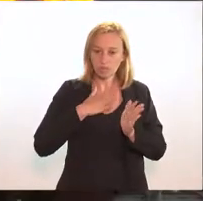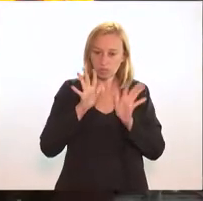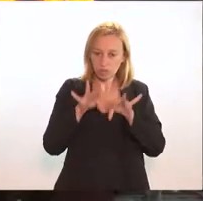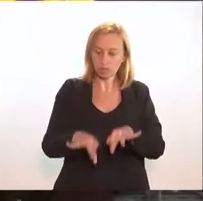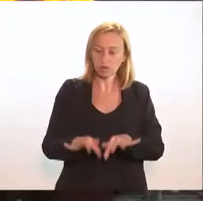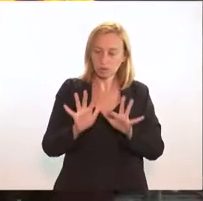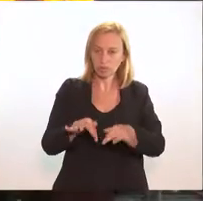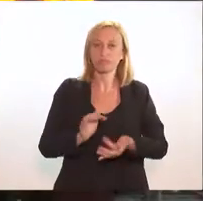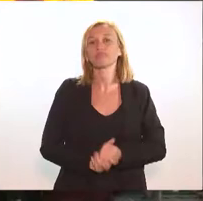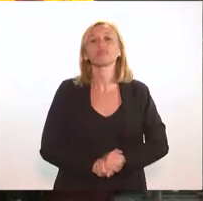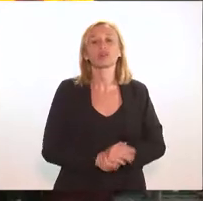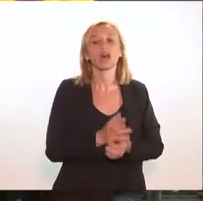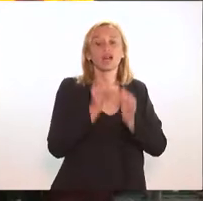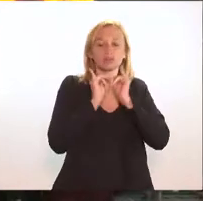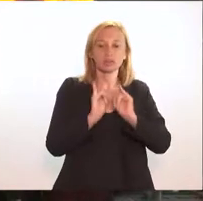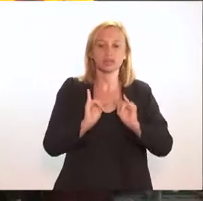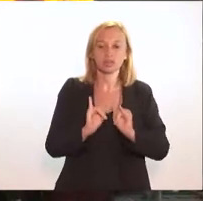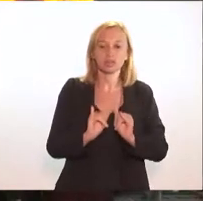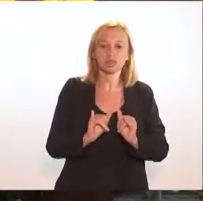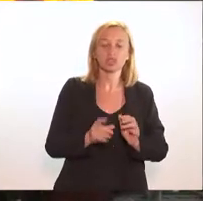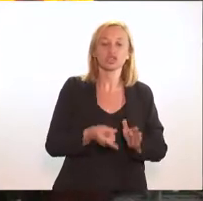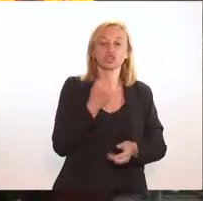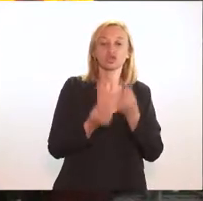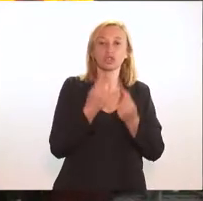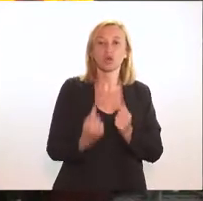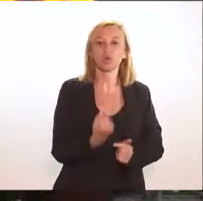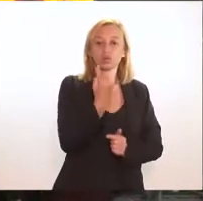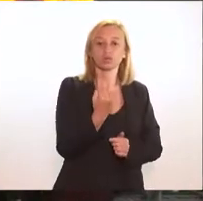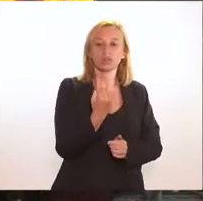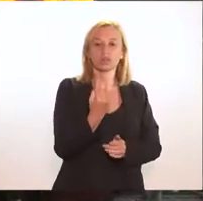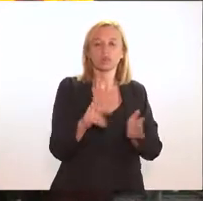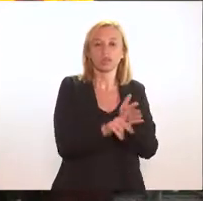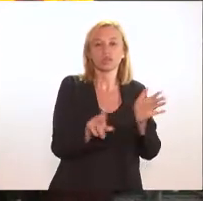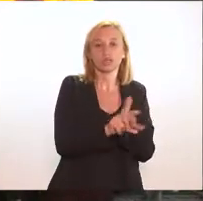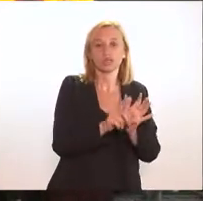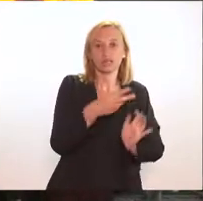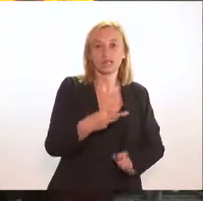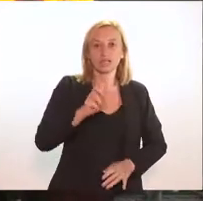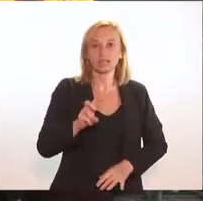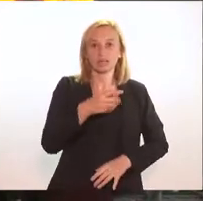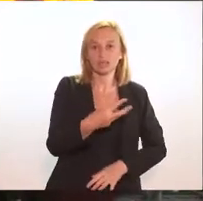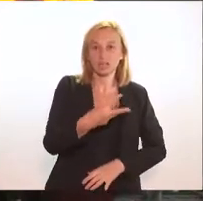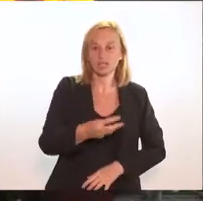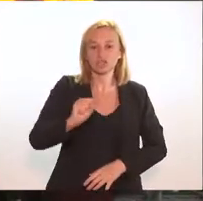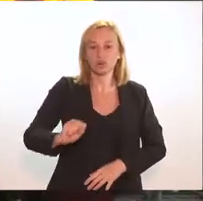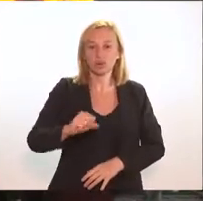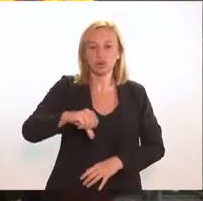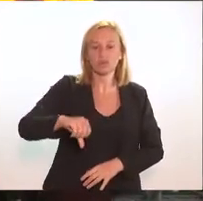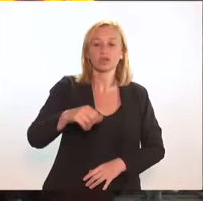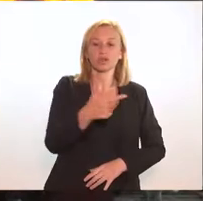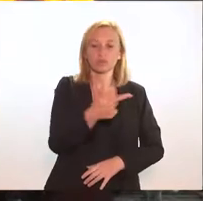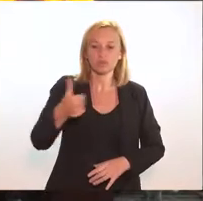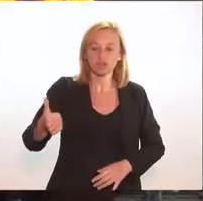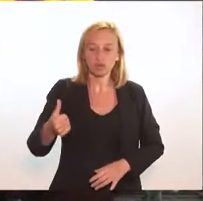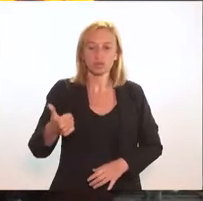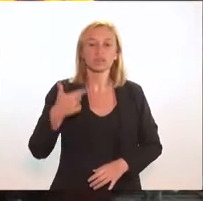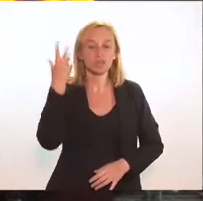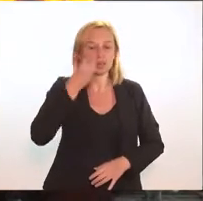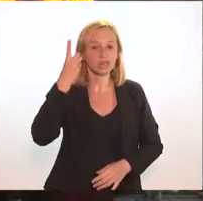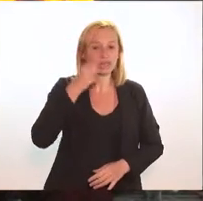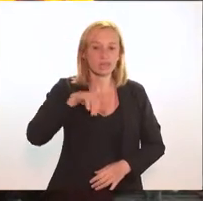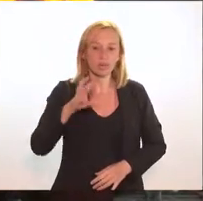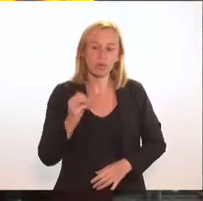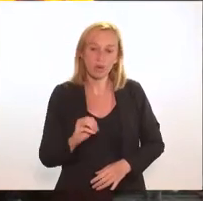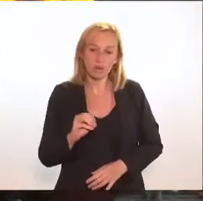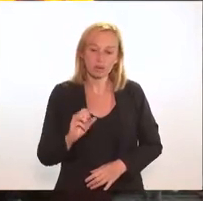puder. Ao final. Anuncio, em regime de urgência, discussão única, projeto de lei 3539 de 2021, de autoria do deputado Samuel